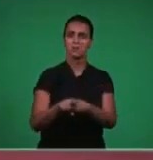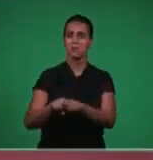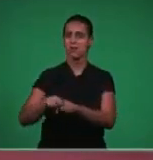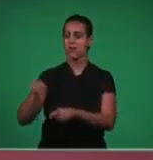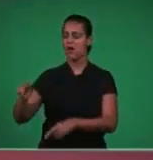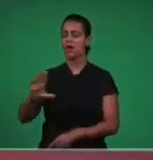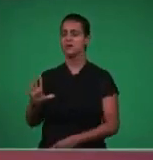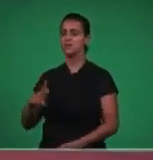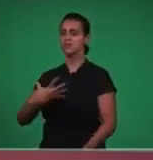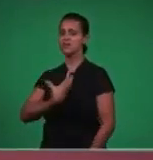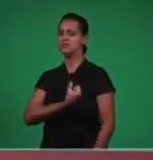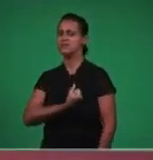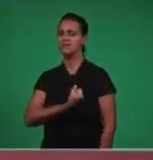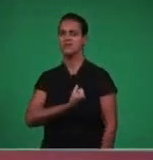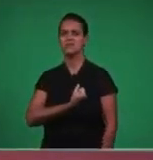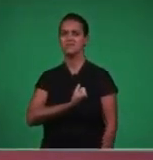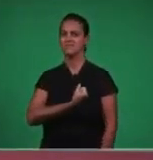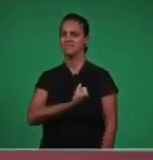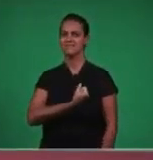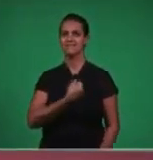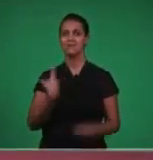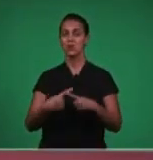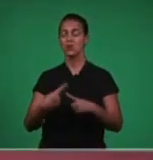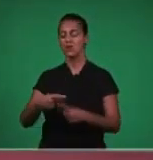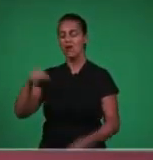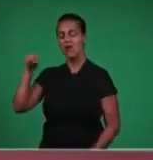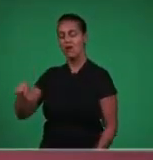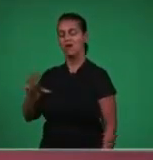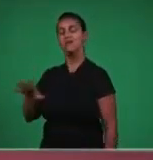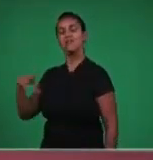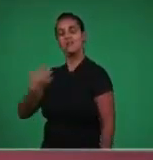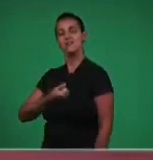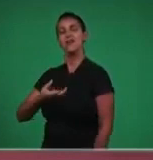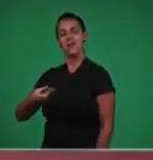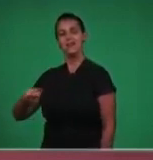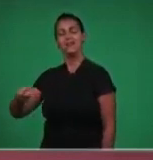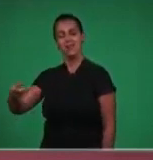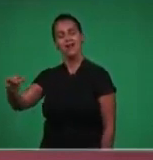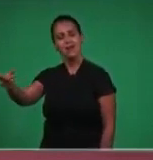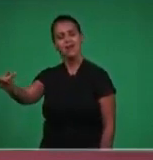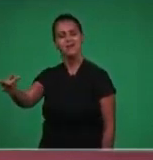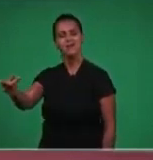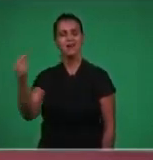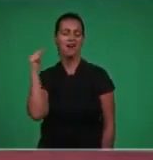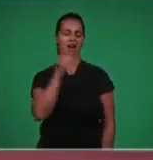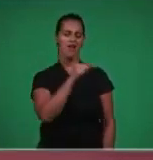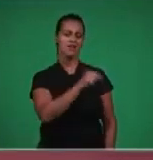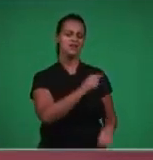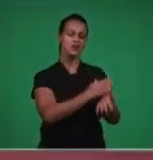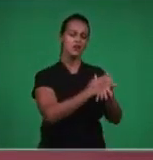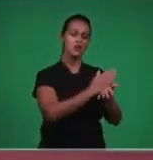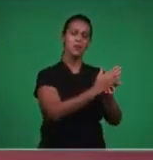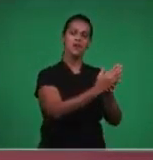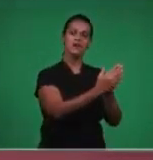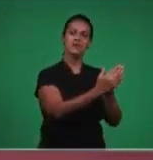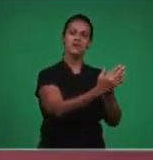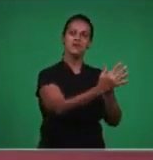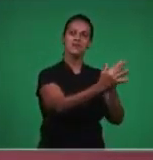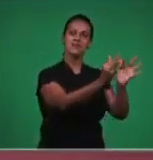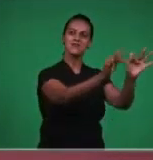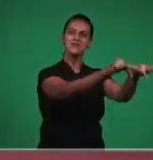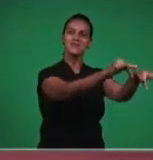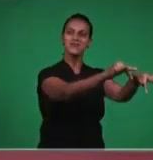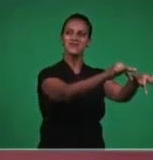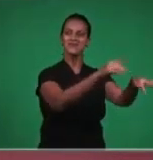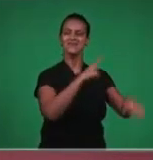eterna, é antes de todas as coisas, essa aqui não. Essa teve início e terá fim. É da quarta medida. A